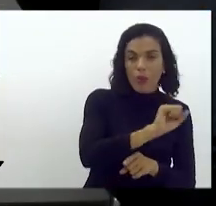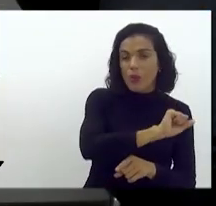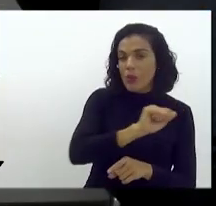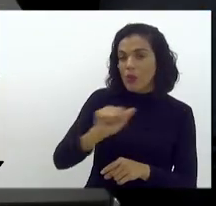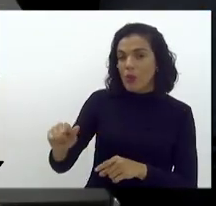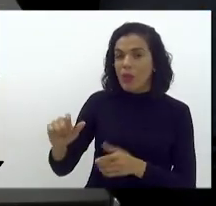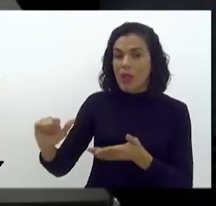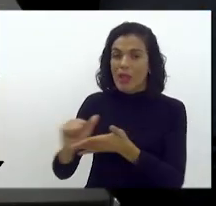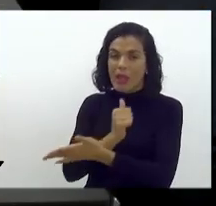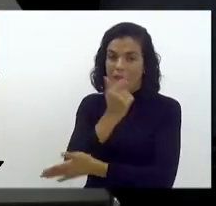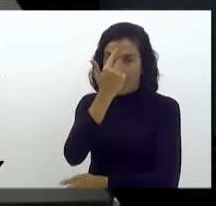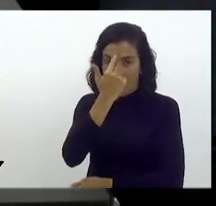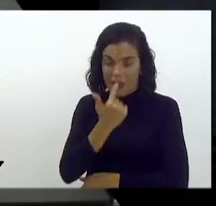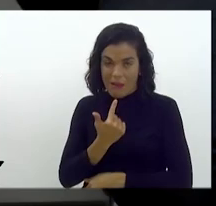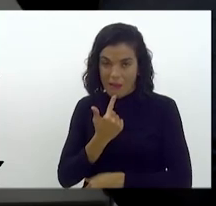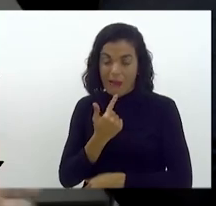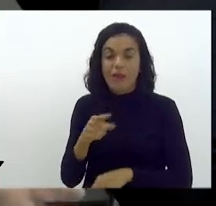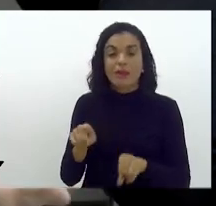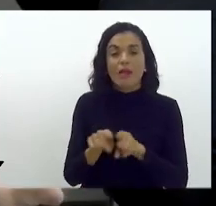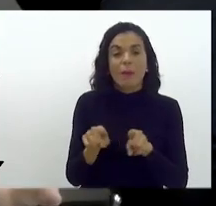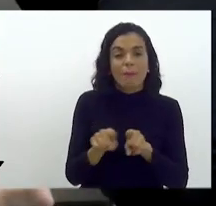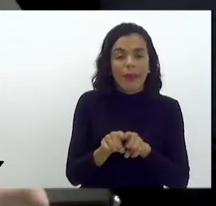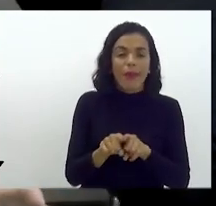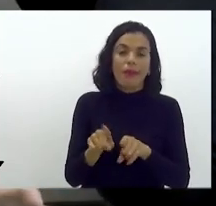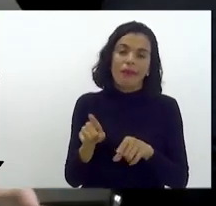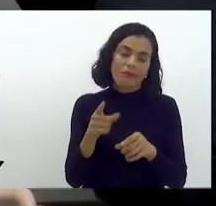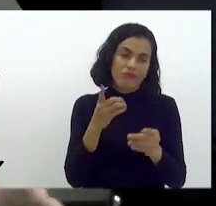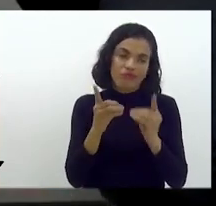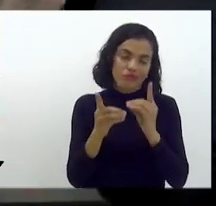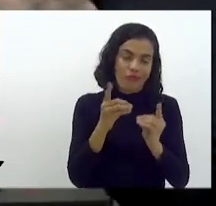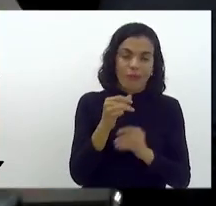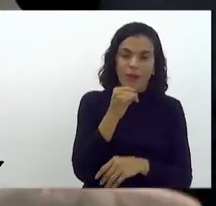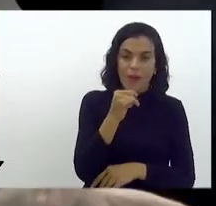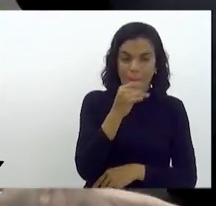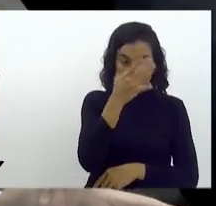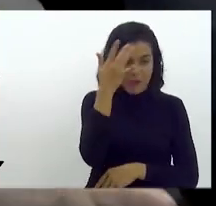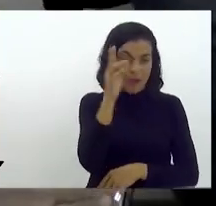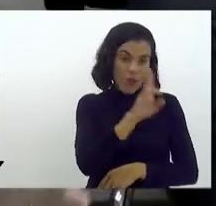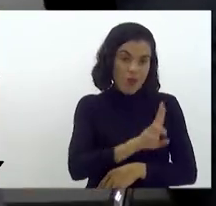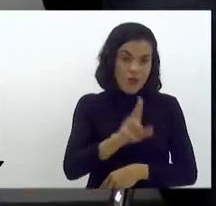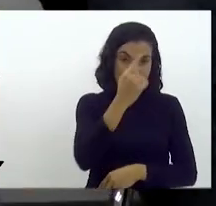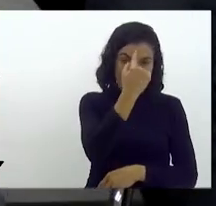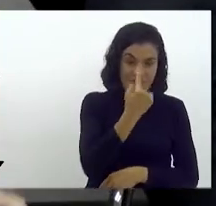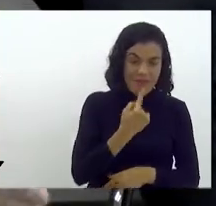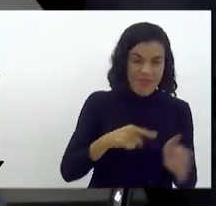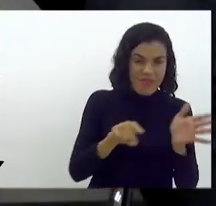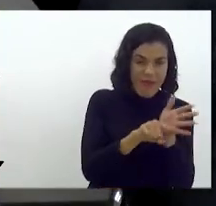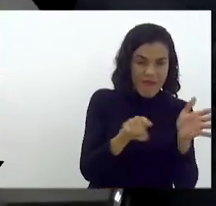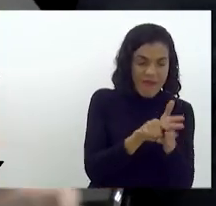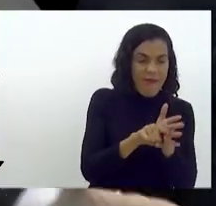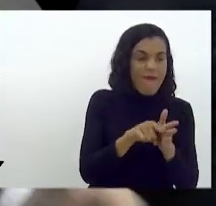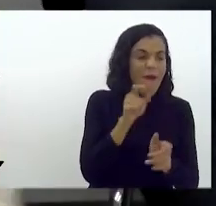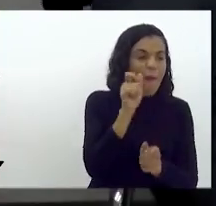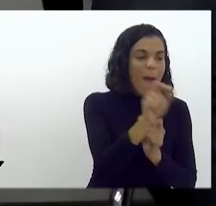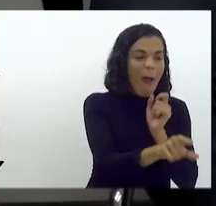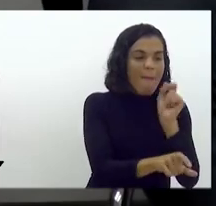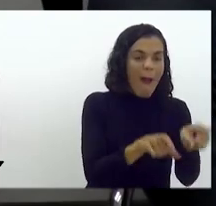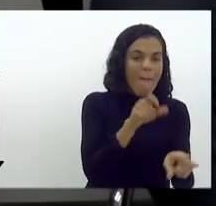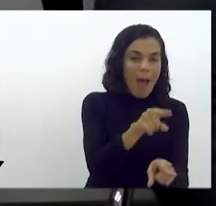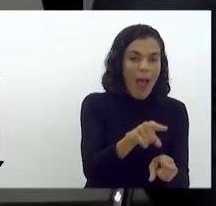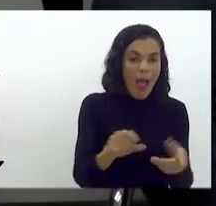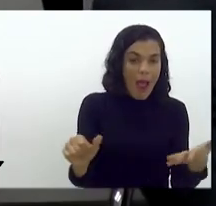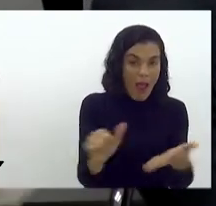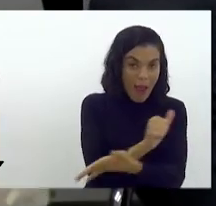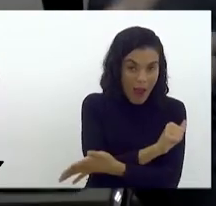removeu o perfil e acho que até uma questão didática se você alguém que usa um perfil de forma negativa para cometer um crime se você tira ele